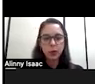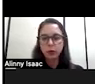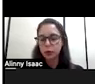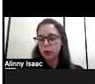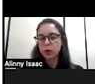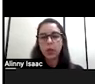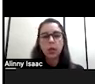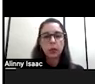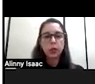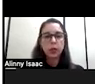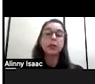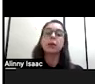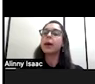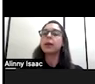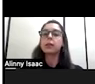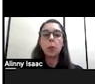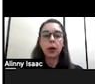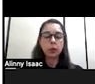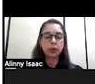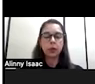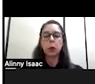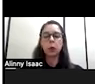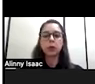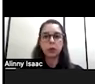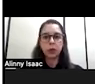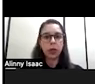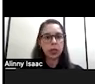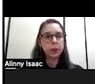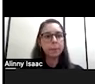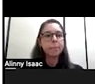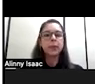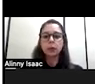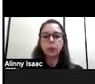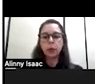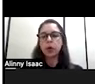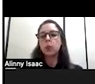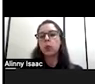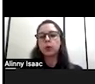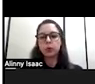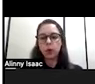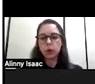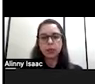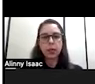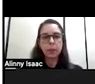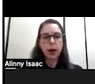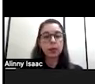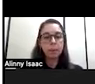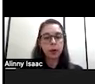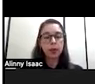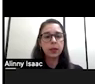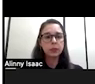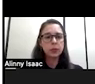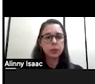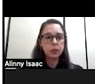em azulzinho os núcleos. Então, a gente fez essa marcação para quantificar o número de microglia, tanto no hipocampo quanto no córtex cerebral